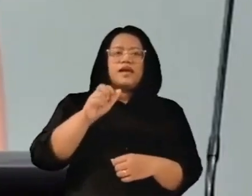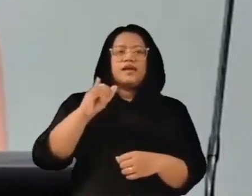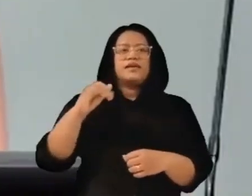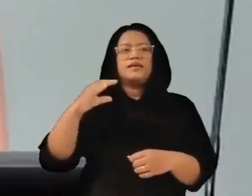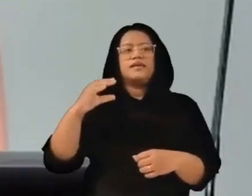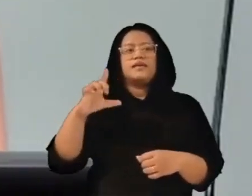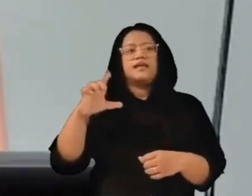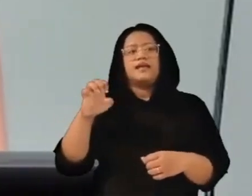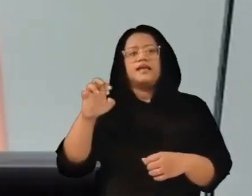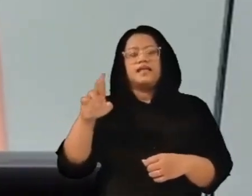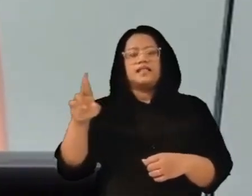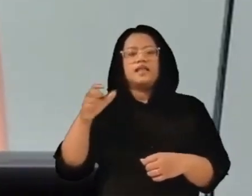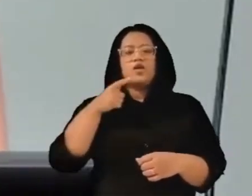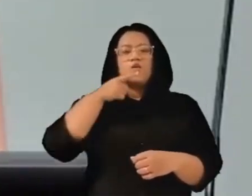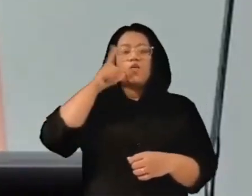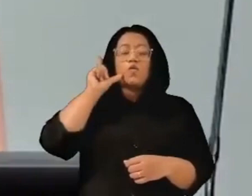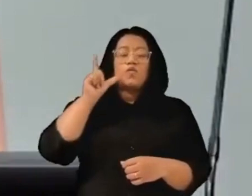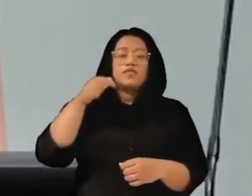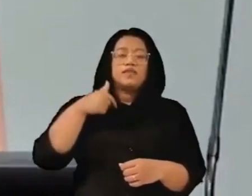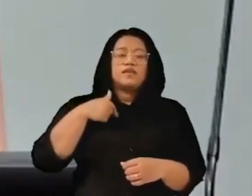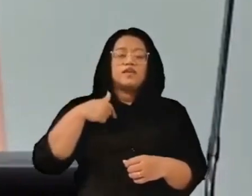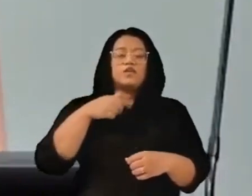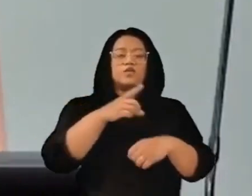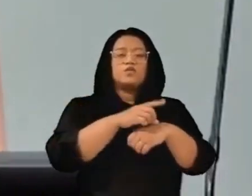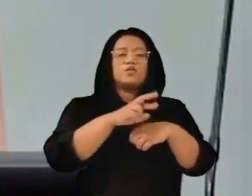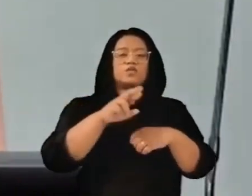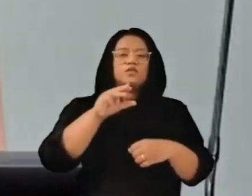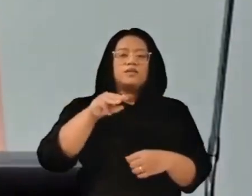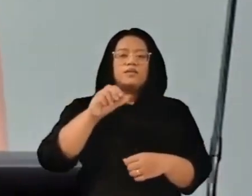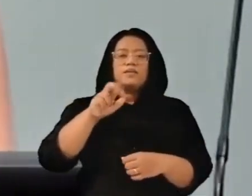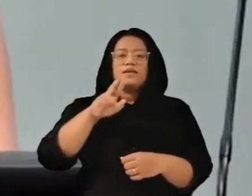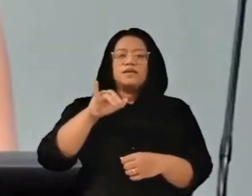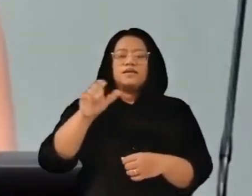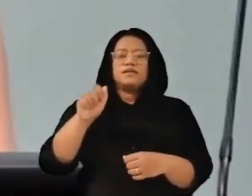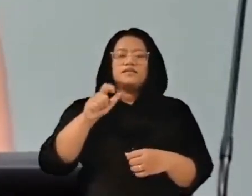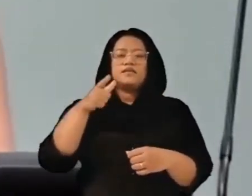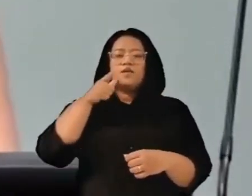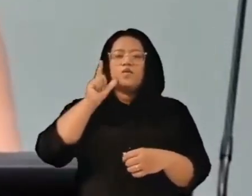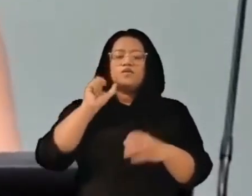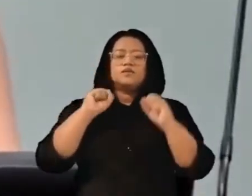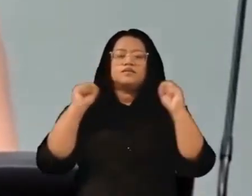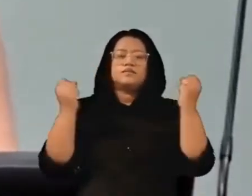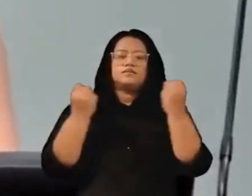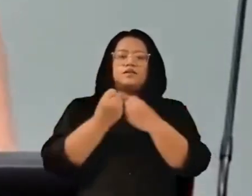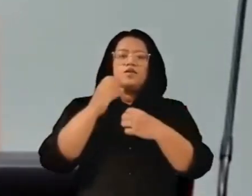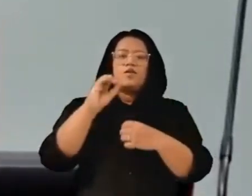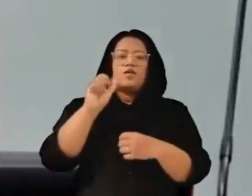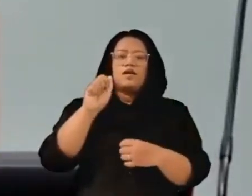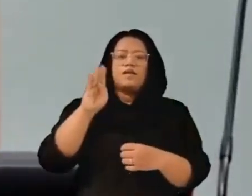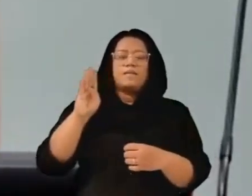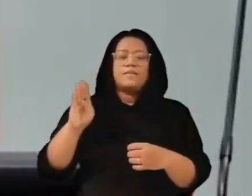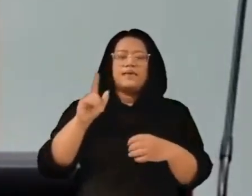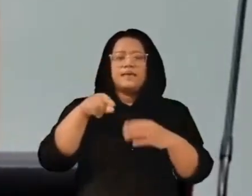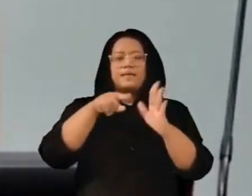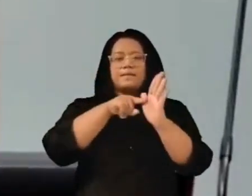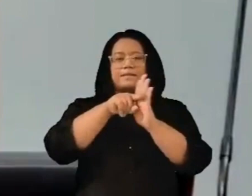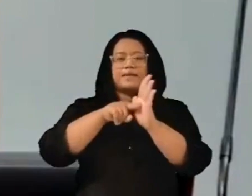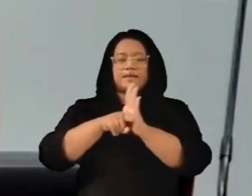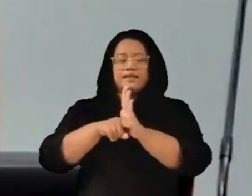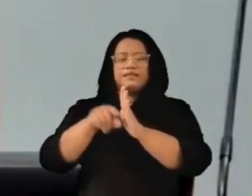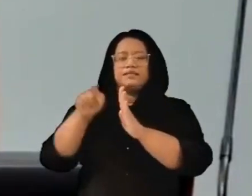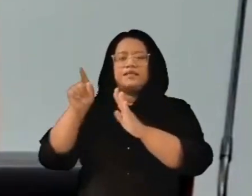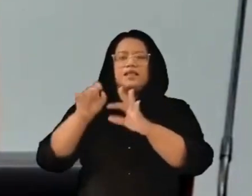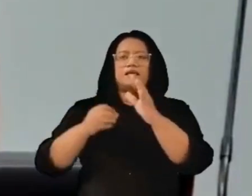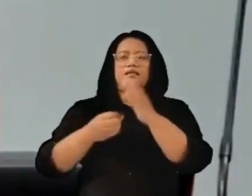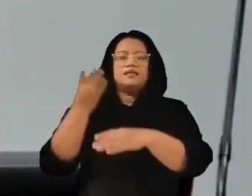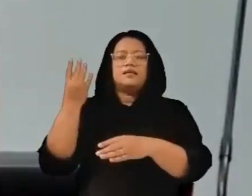Baldresca. eu e a doutora Marisa Santos participamos na OAB de um seminário sobre perícias, realizado pela OAB de São Paulo e